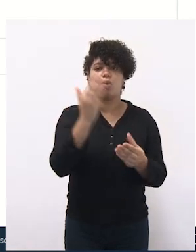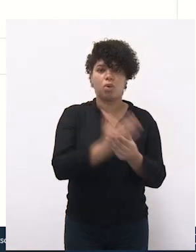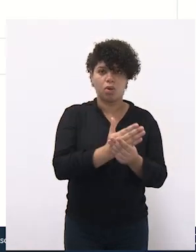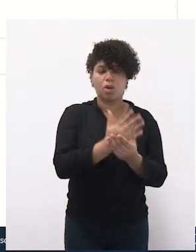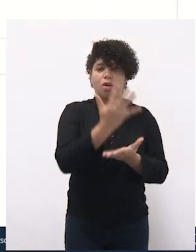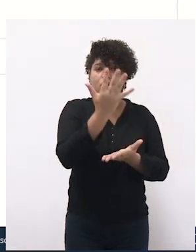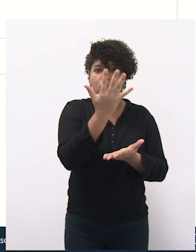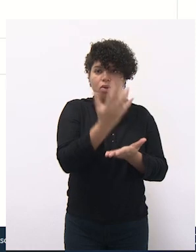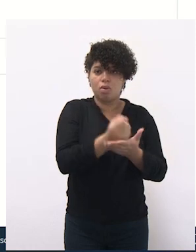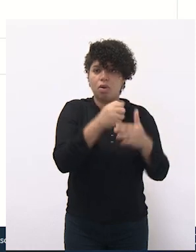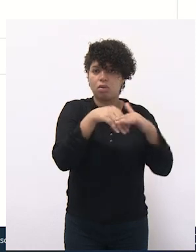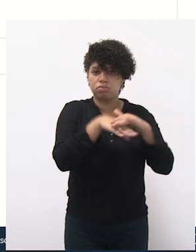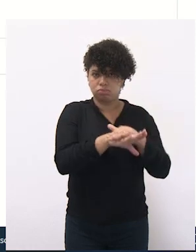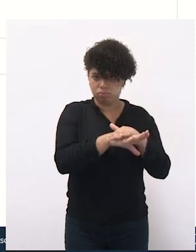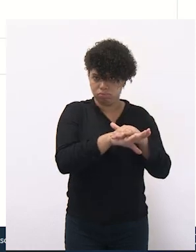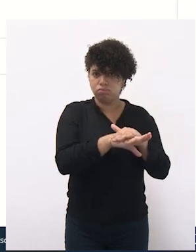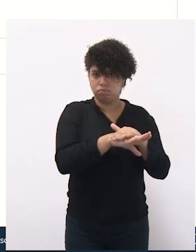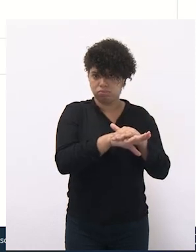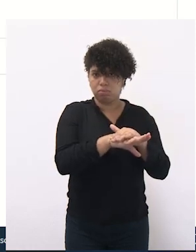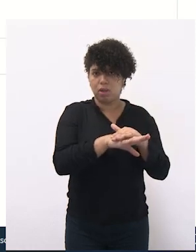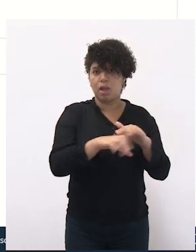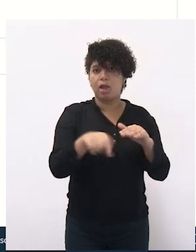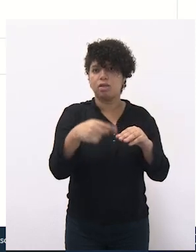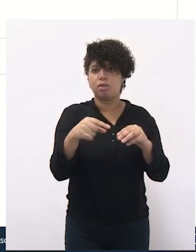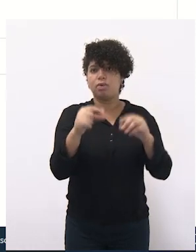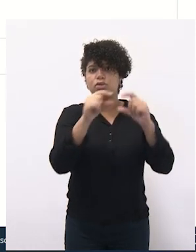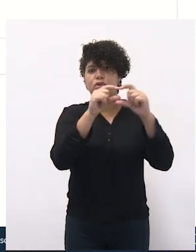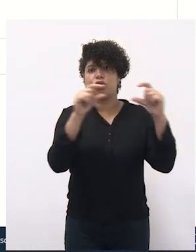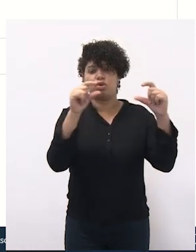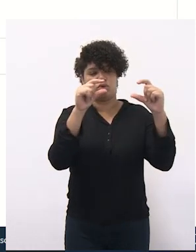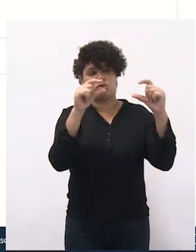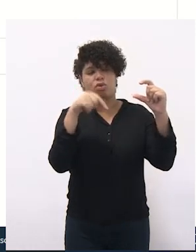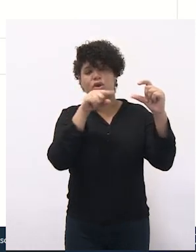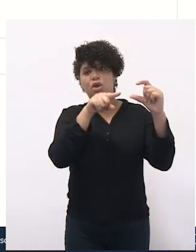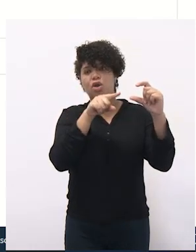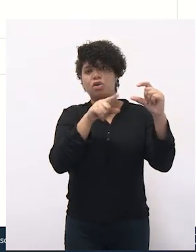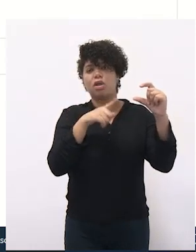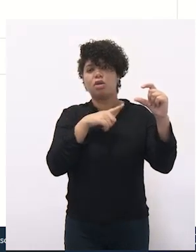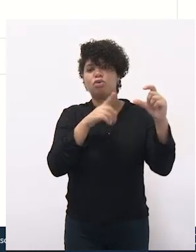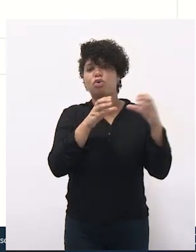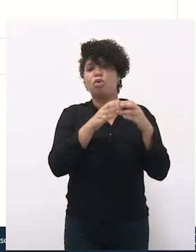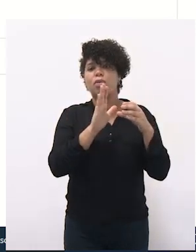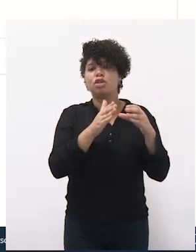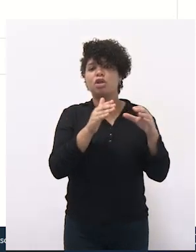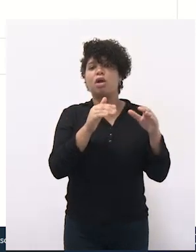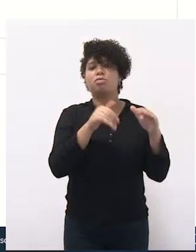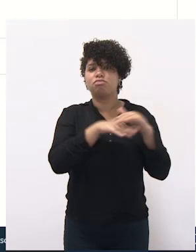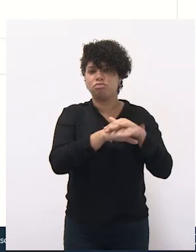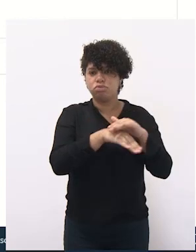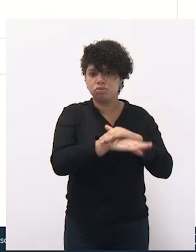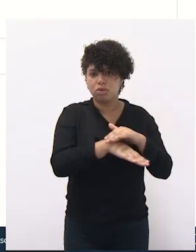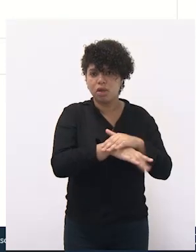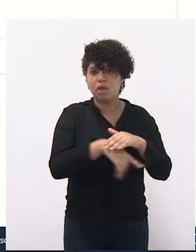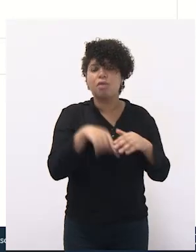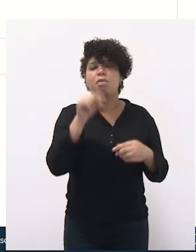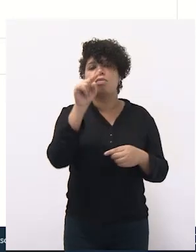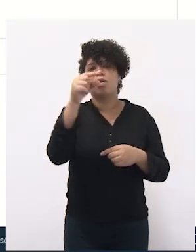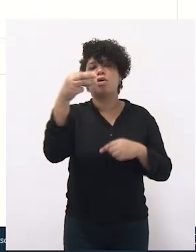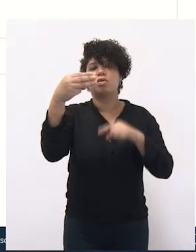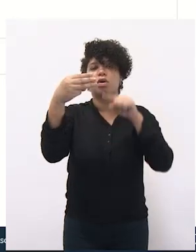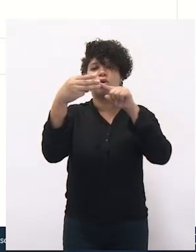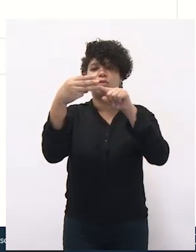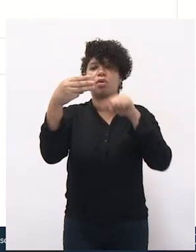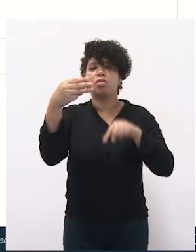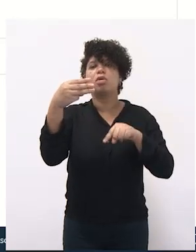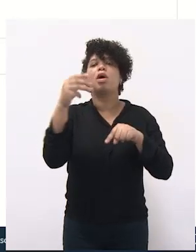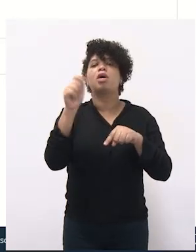turma, depois você vem em turmas arquivadas, né, aqui nos 3. Vem aqui embaixo e faz o processo de